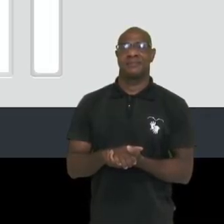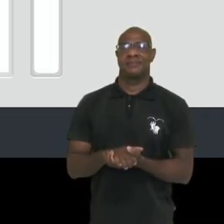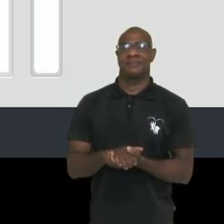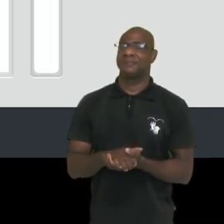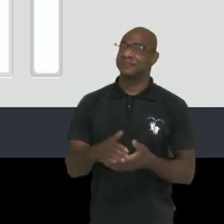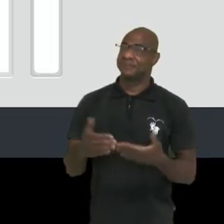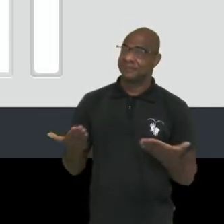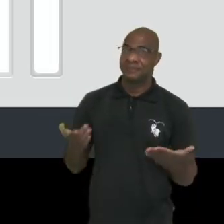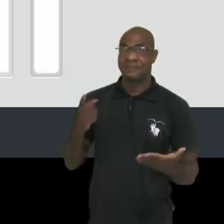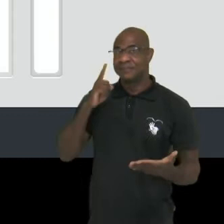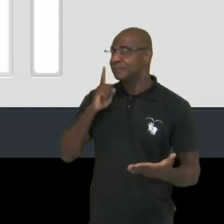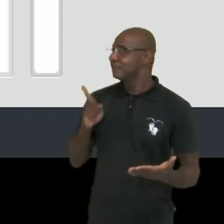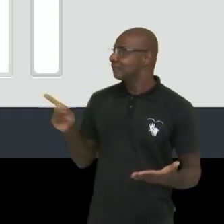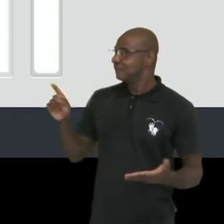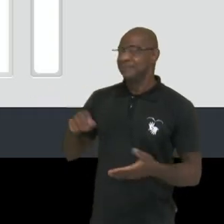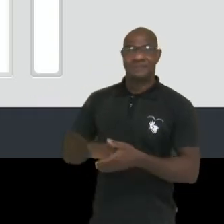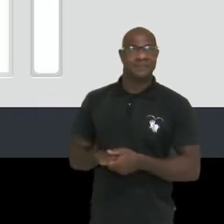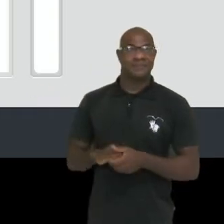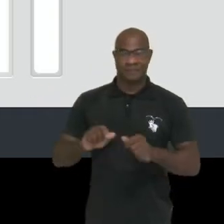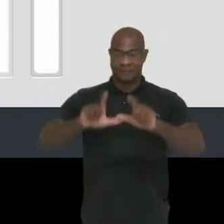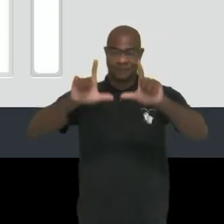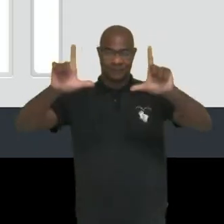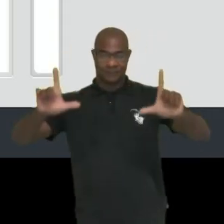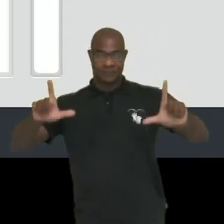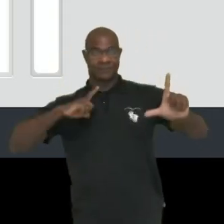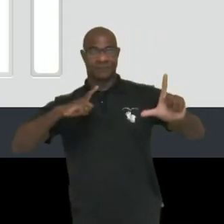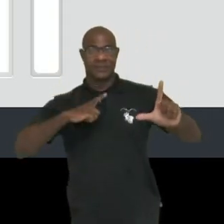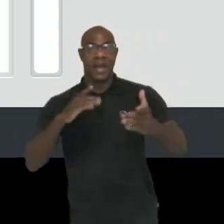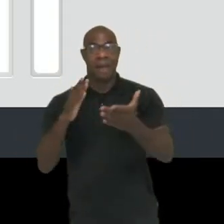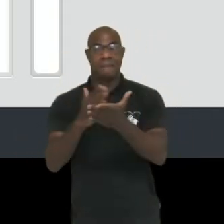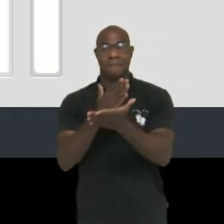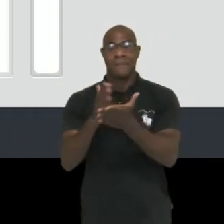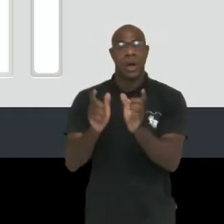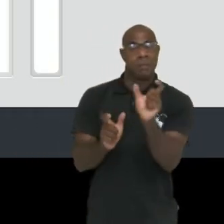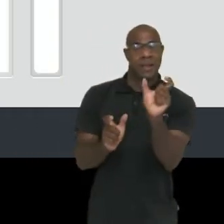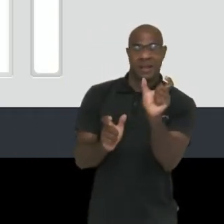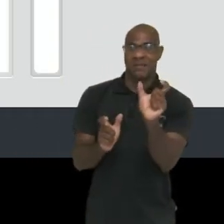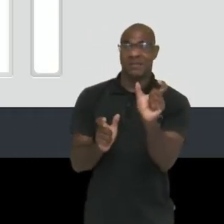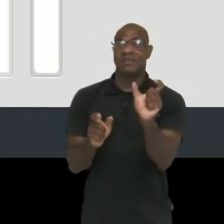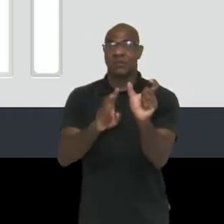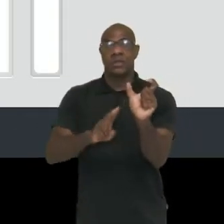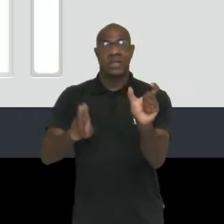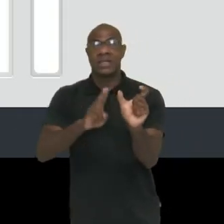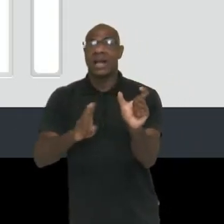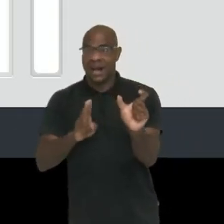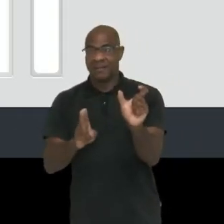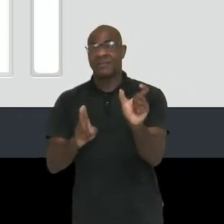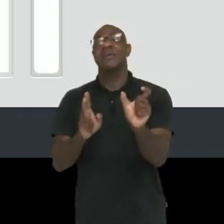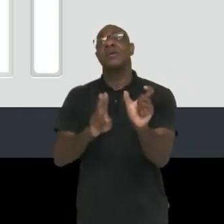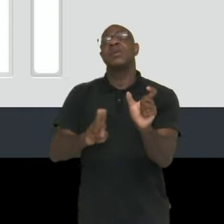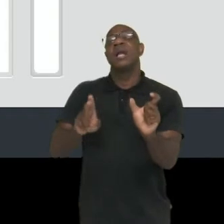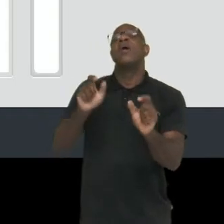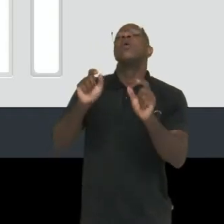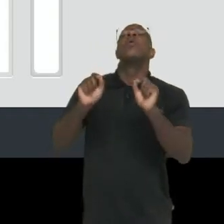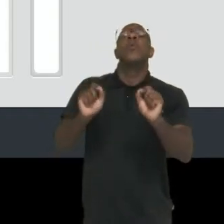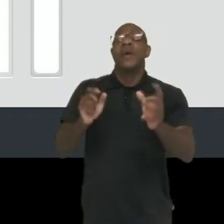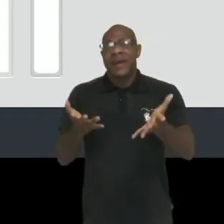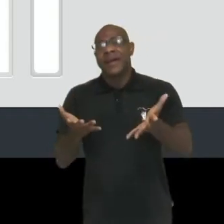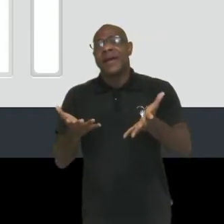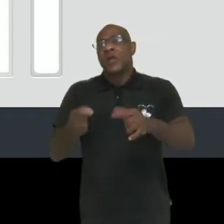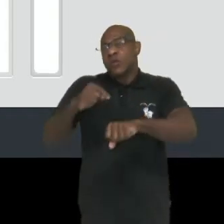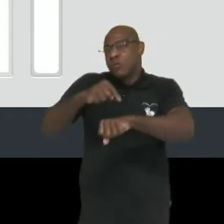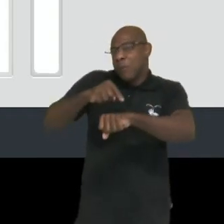Então aqui, pessoal, de acordo com a nossa plataforma, nós temos algumas palavras para ser utilizadas como hobbies e interesses. Então nós temos